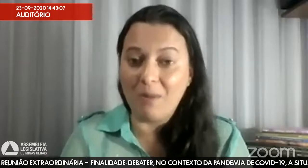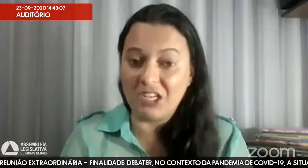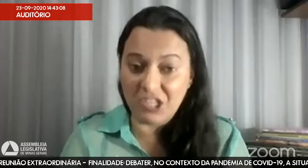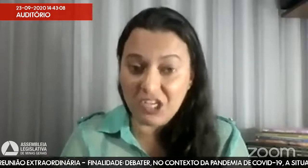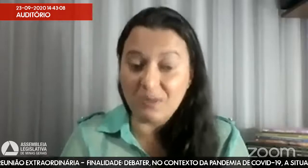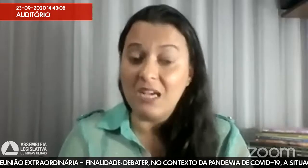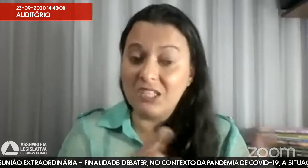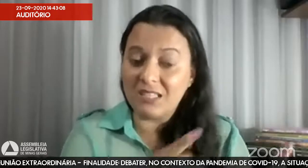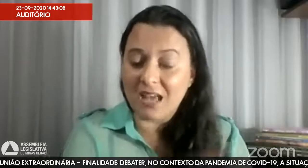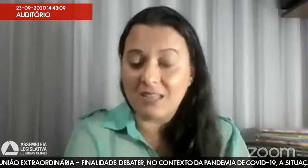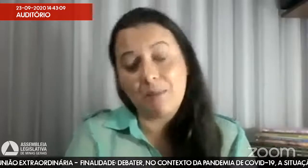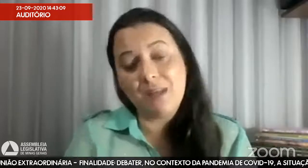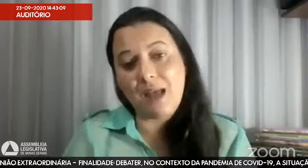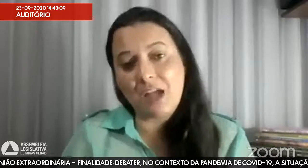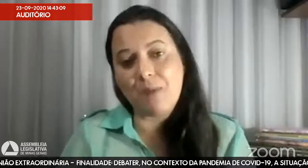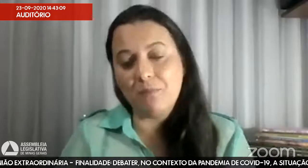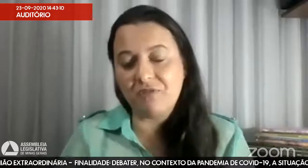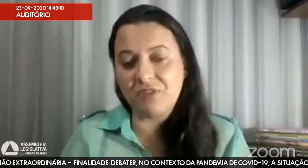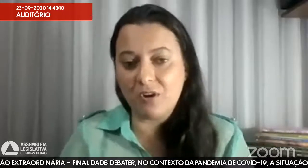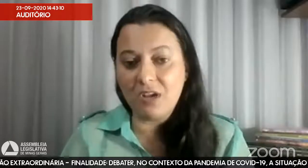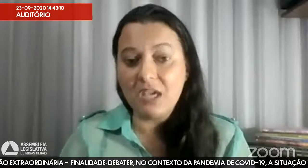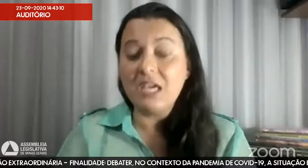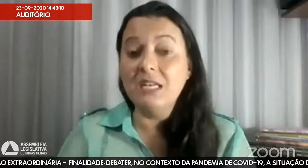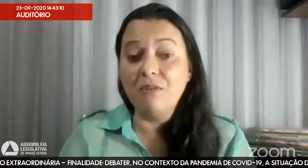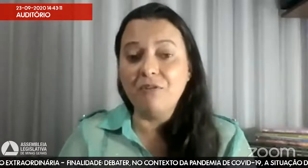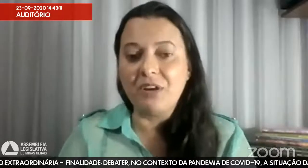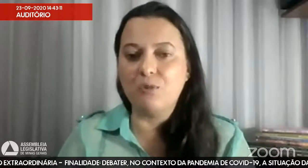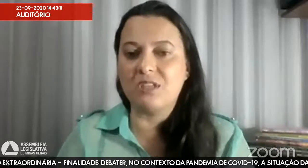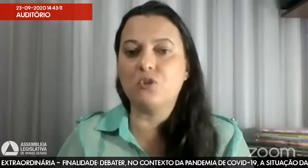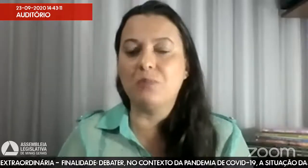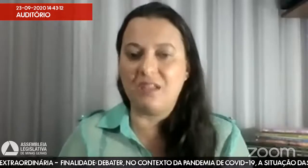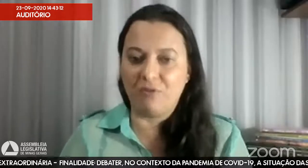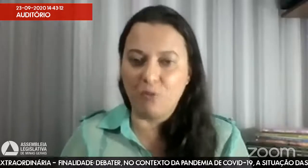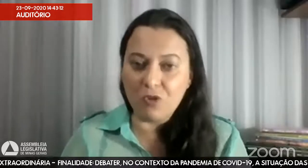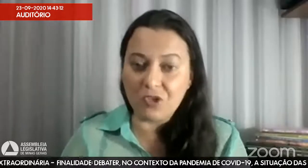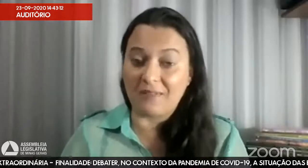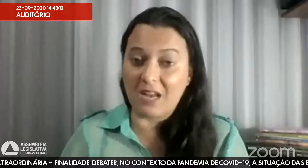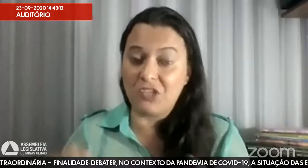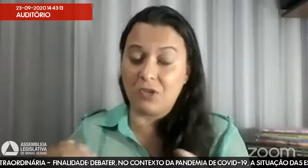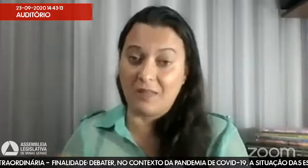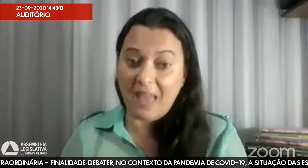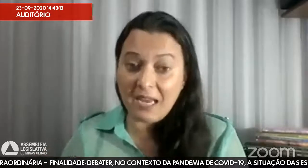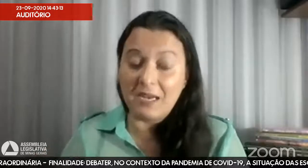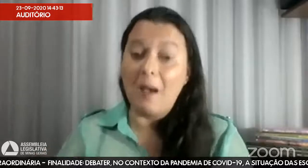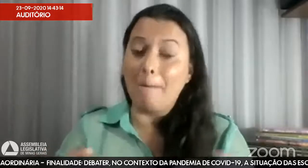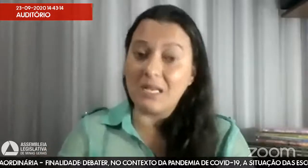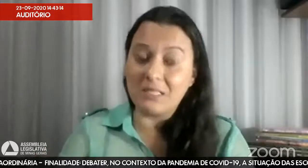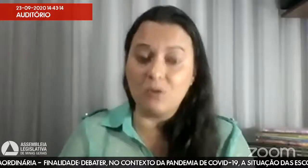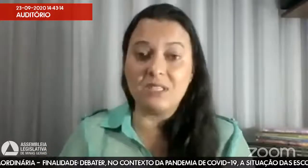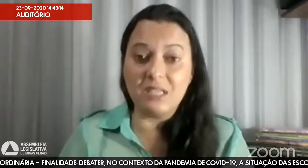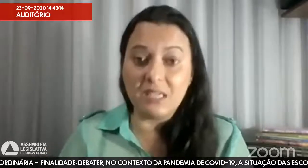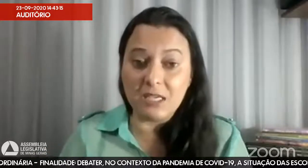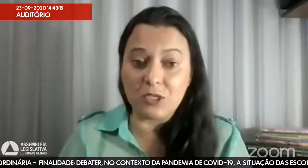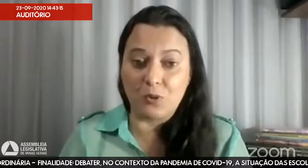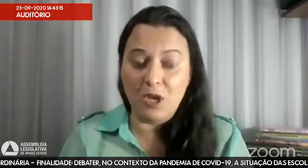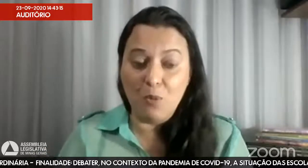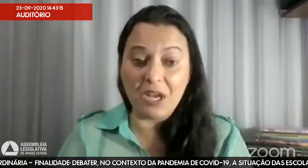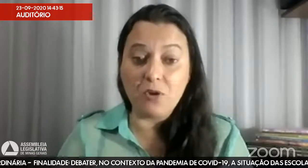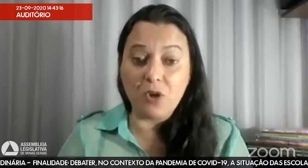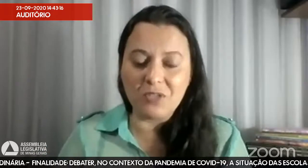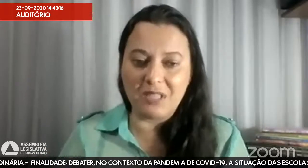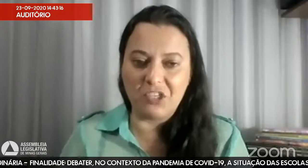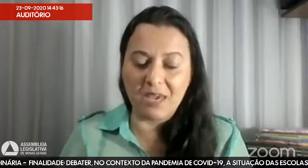forma legítima de se dar estabilidade para um professor e não ficar buscando subterfúgios atrás de nota técnica para se conseguir isso.